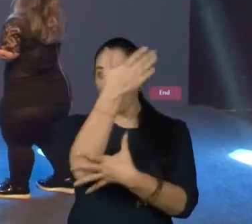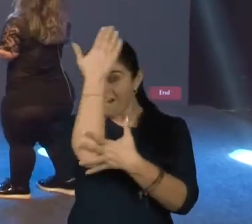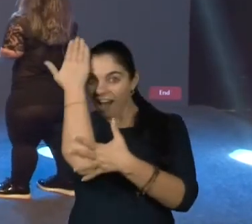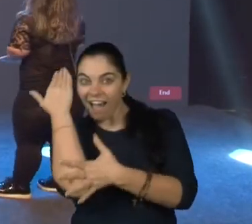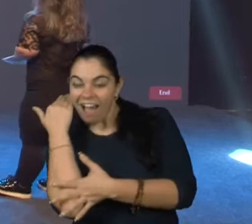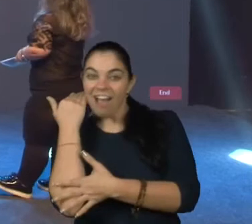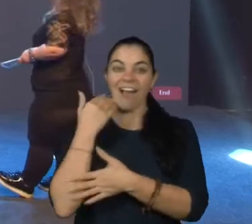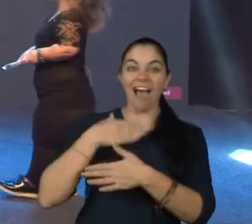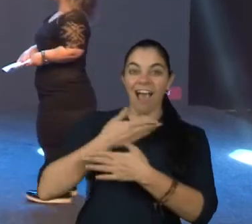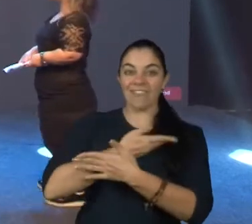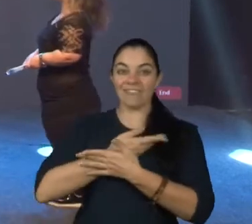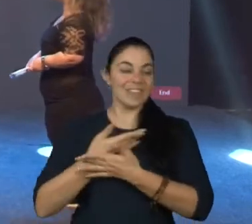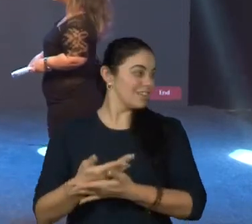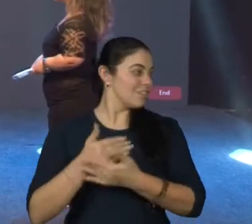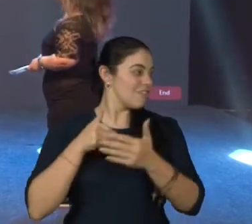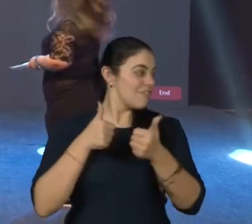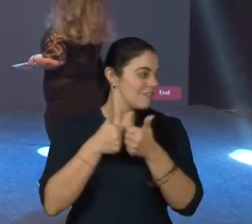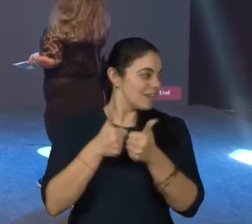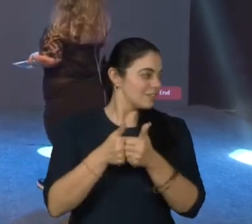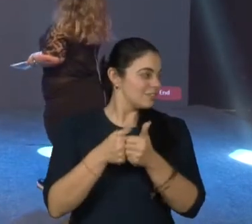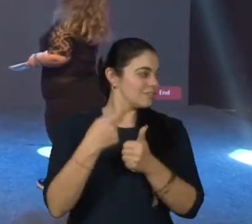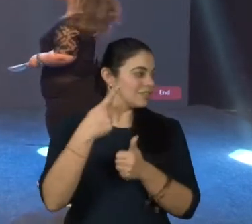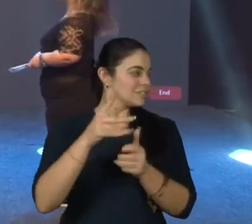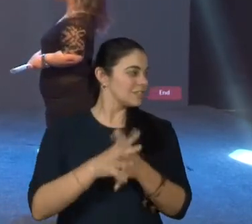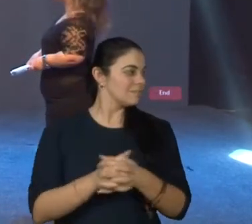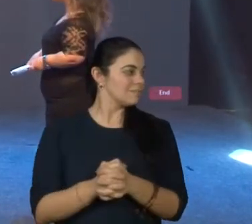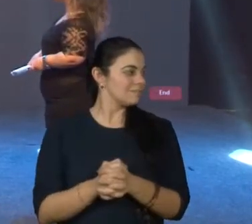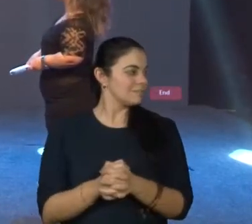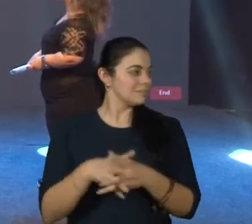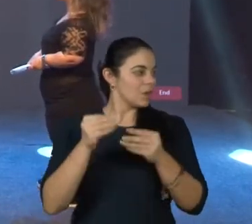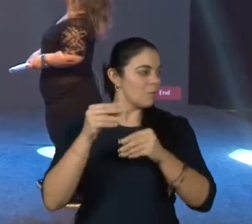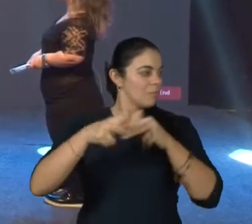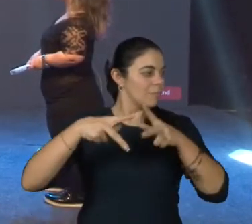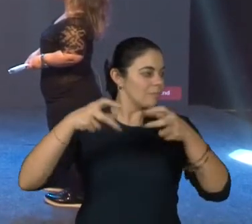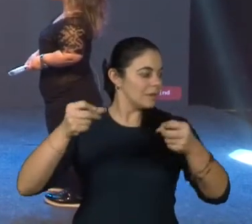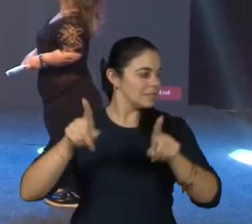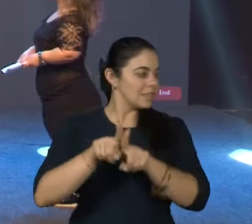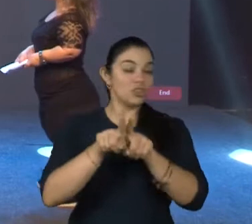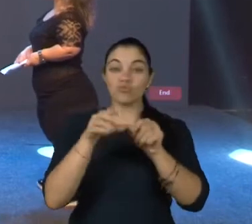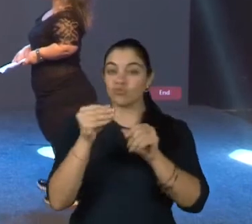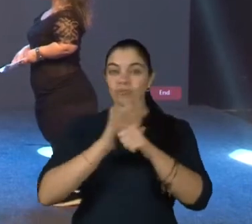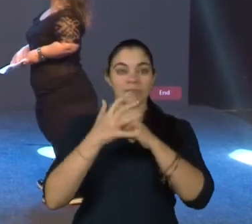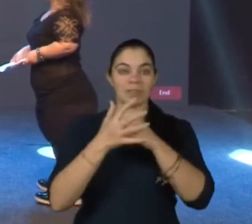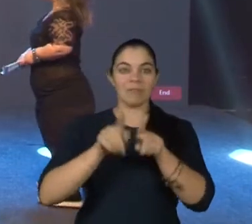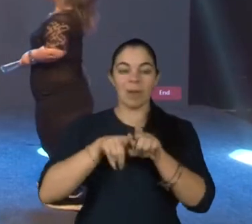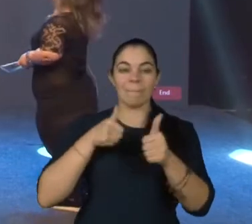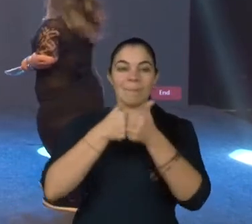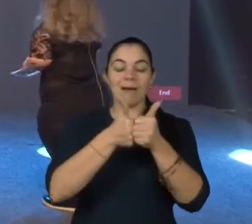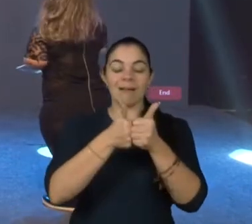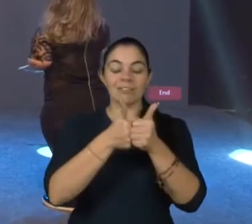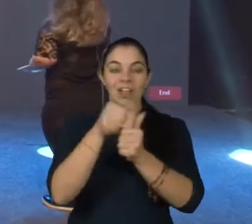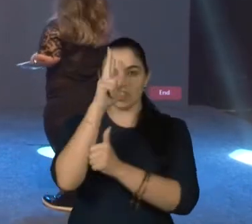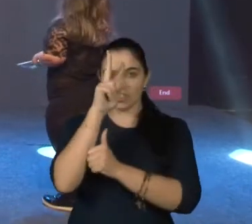amigo, estar convivendo com você. Você foi um grande presente nessa quarentena, ter me aproximado da